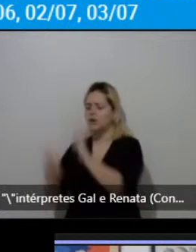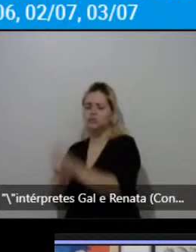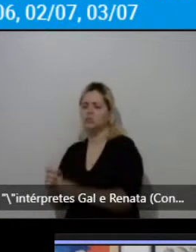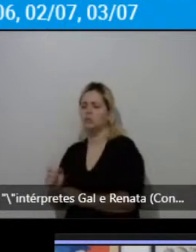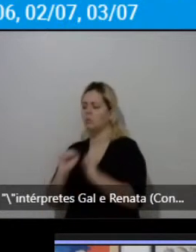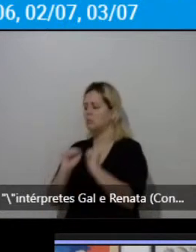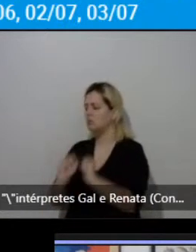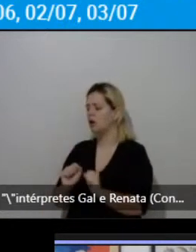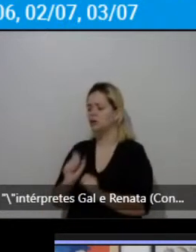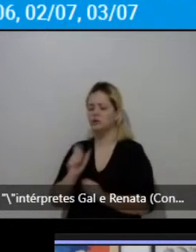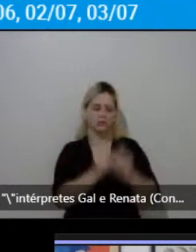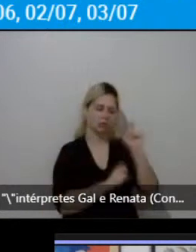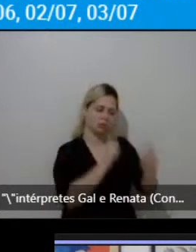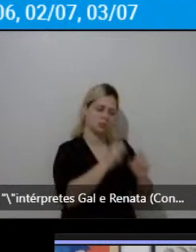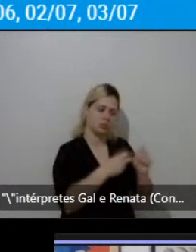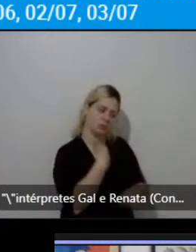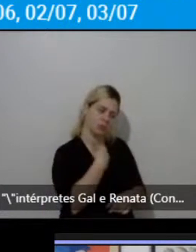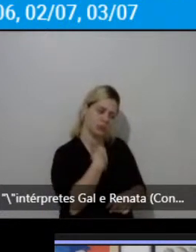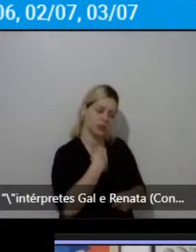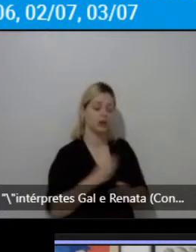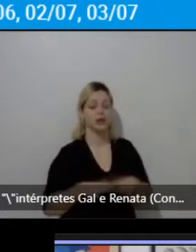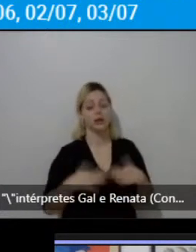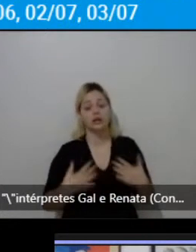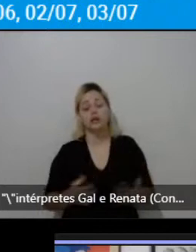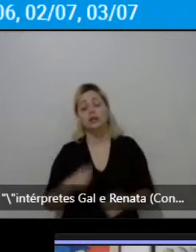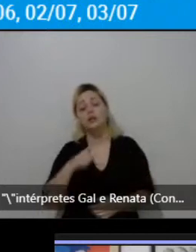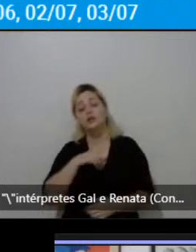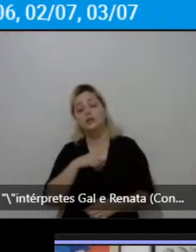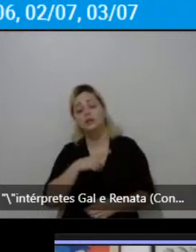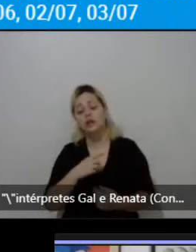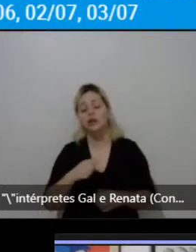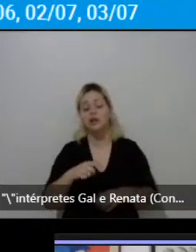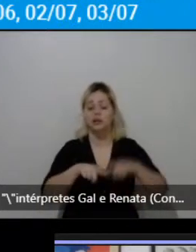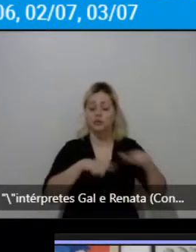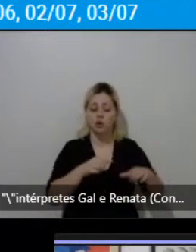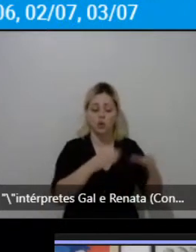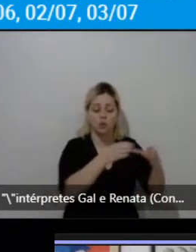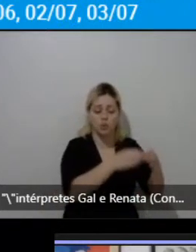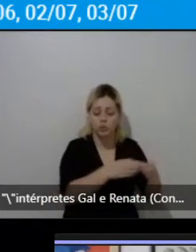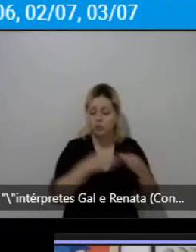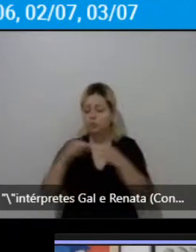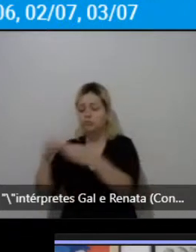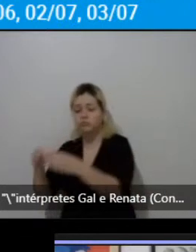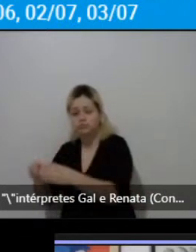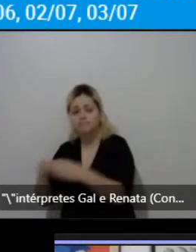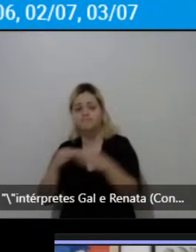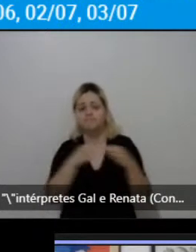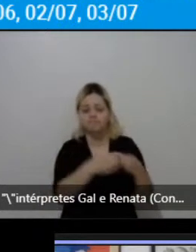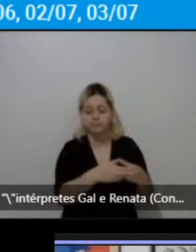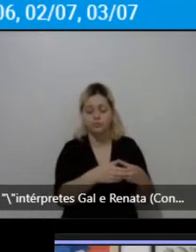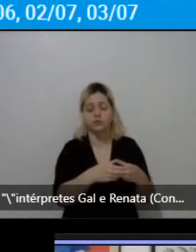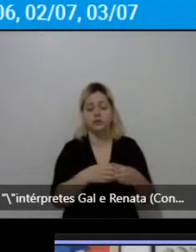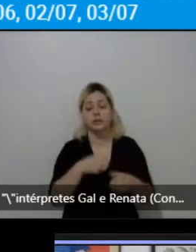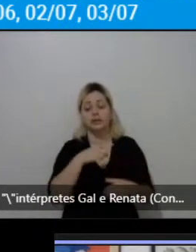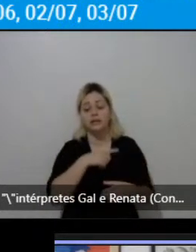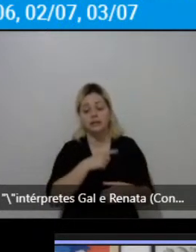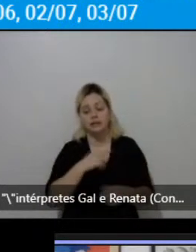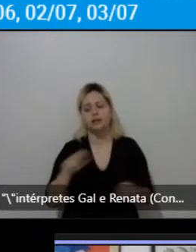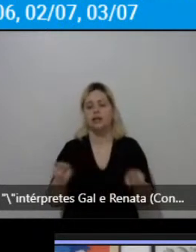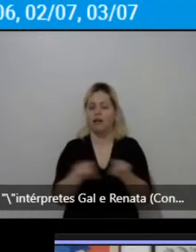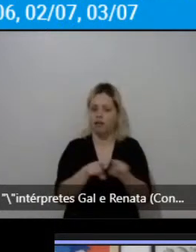as experiências periféricas, né, de como esses grupos que tensionados a saírem dos seus territórios também